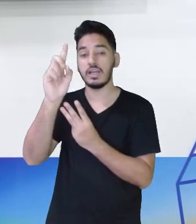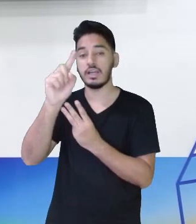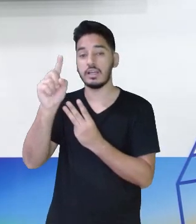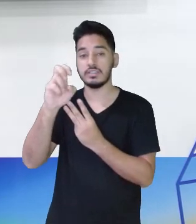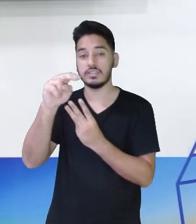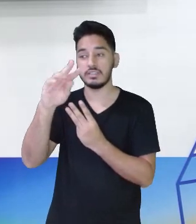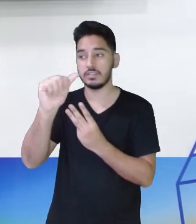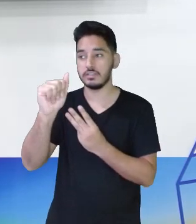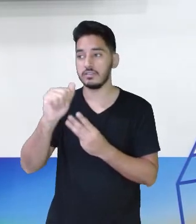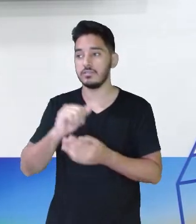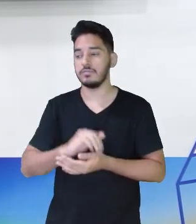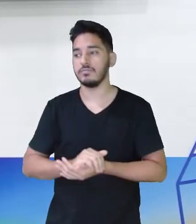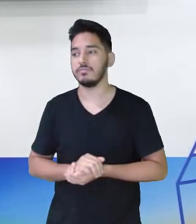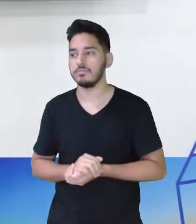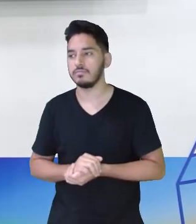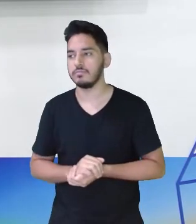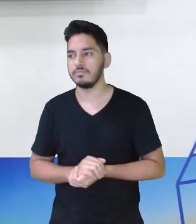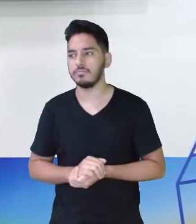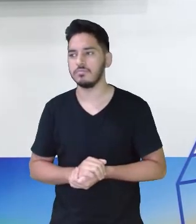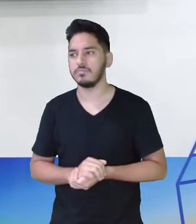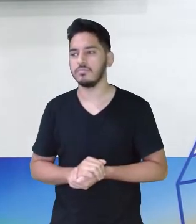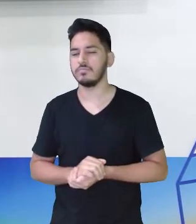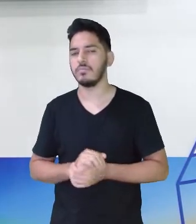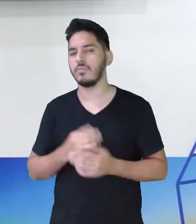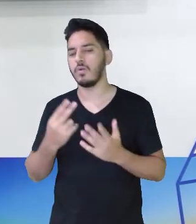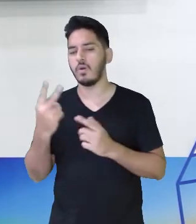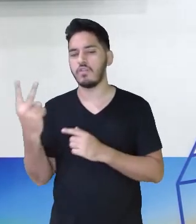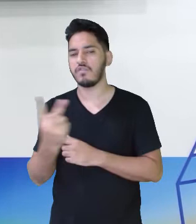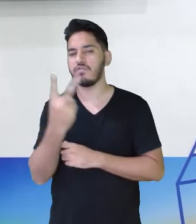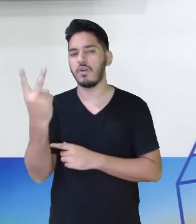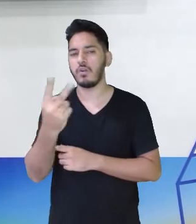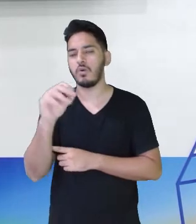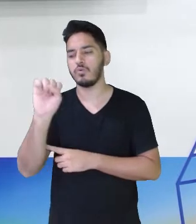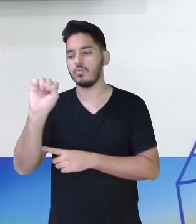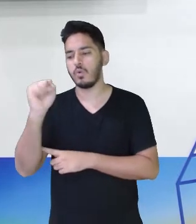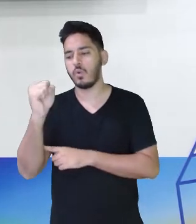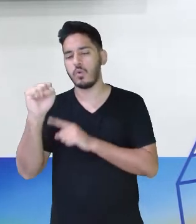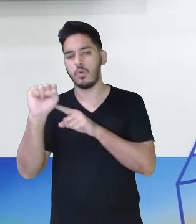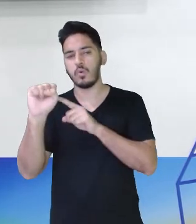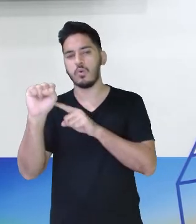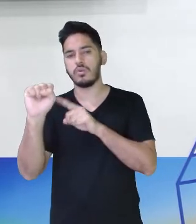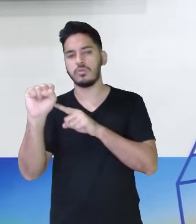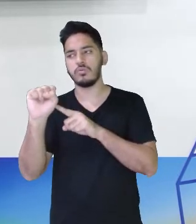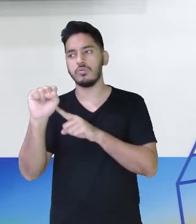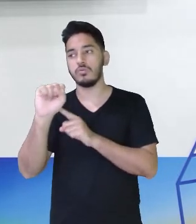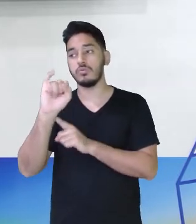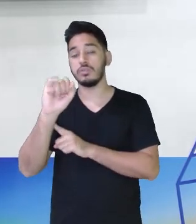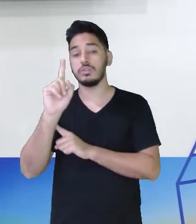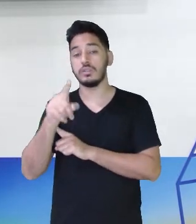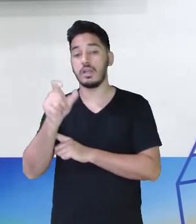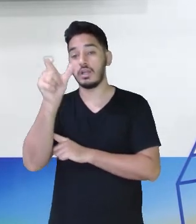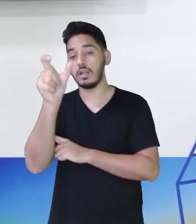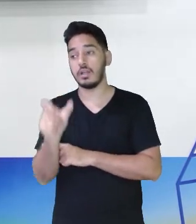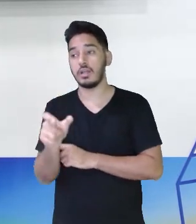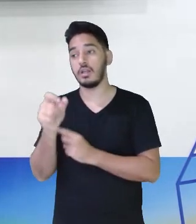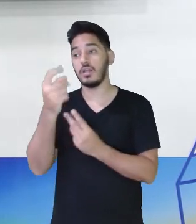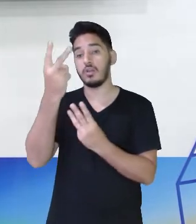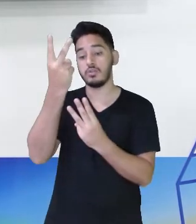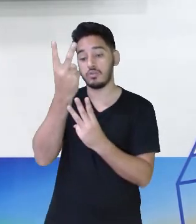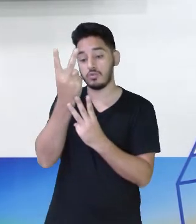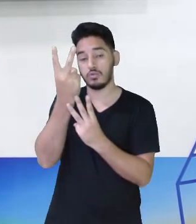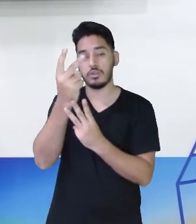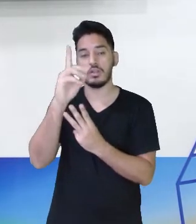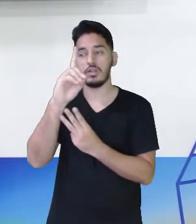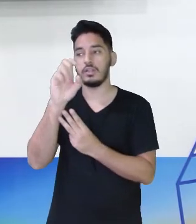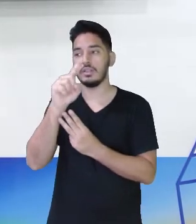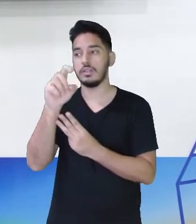atento. Quanto vale esse algarismo 8 se ele estiver na classe das dezenas.